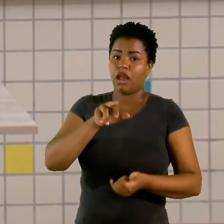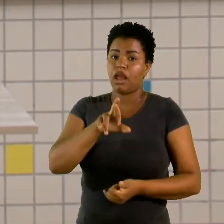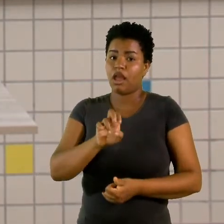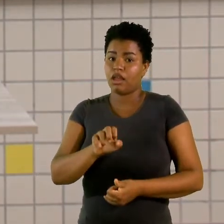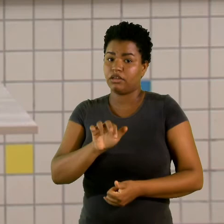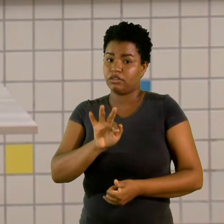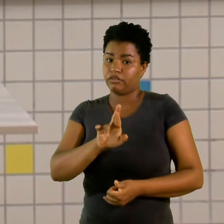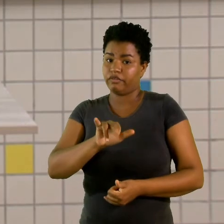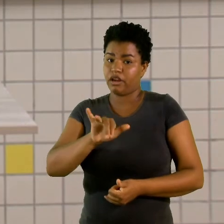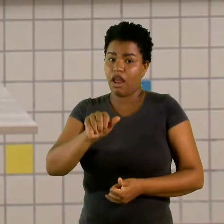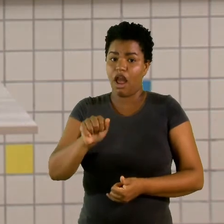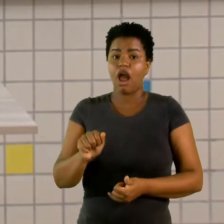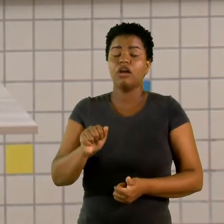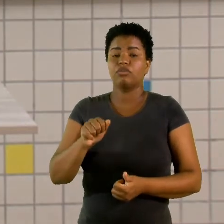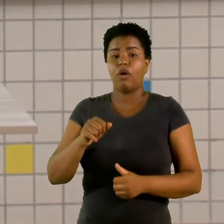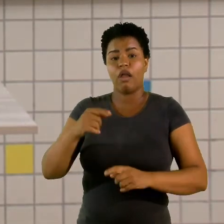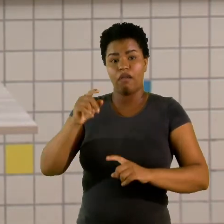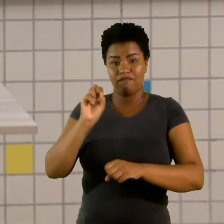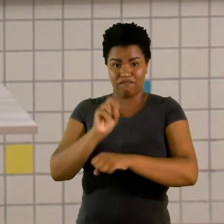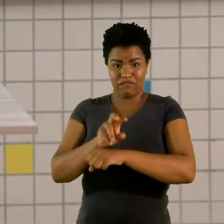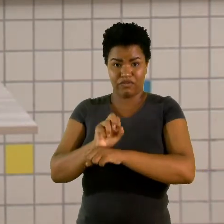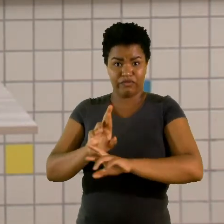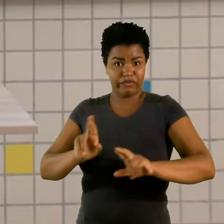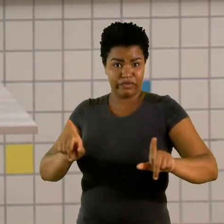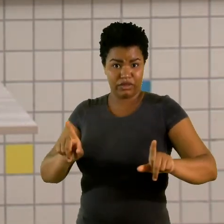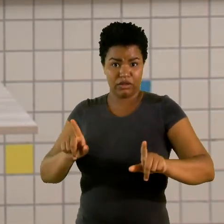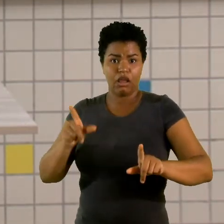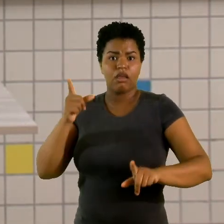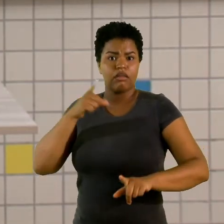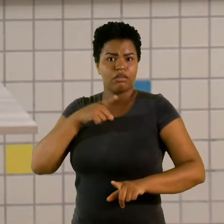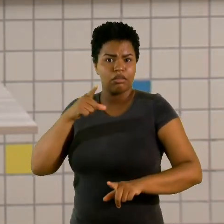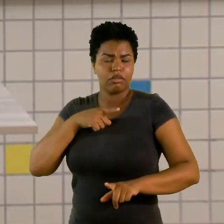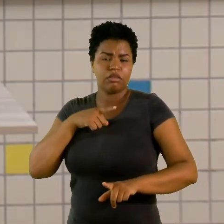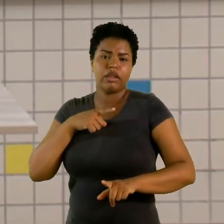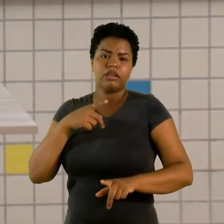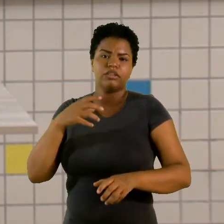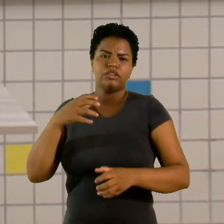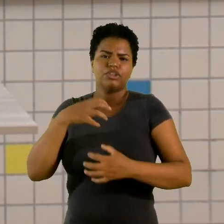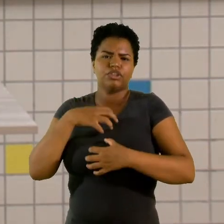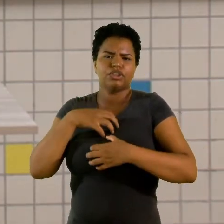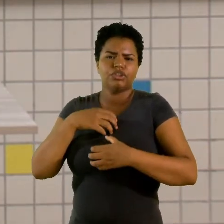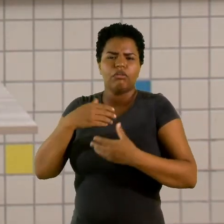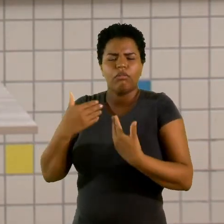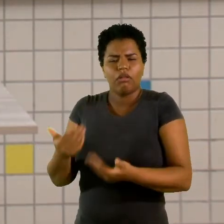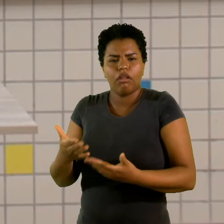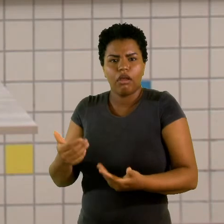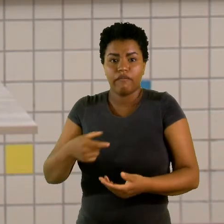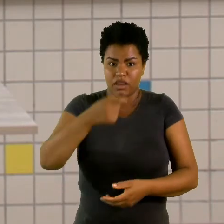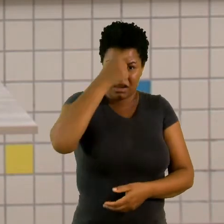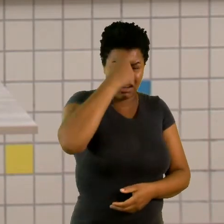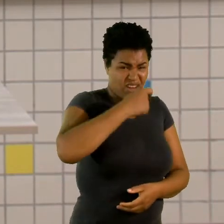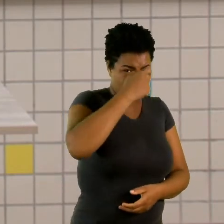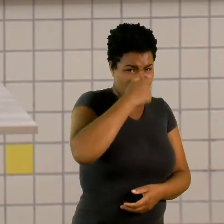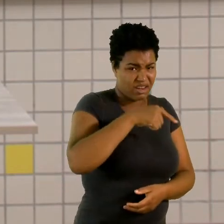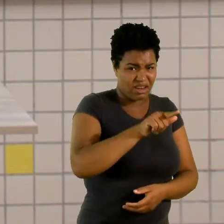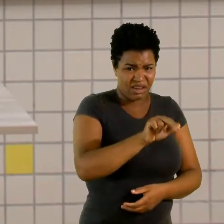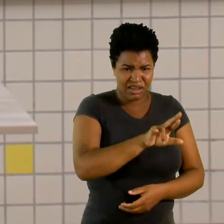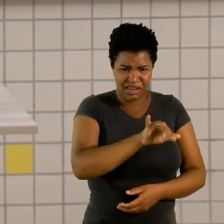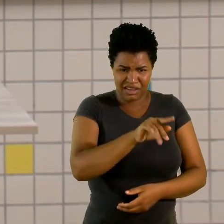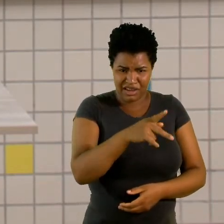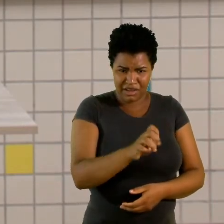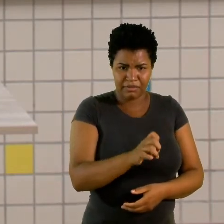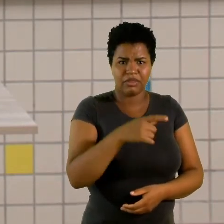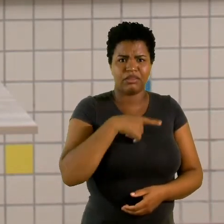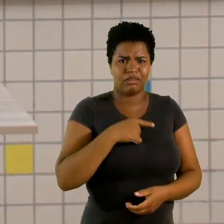diferente que tende a ter sintomas mais leves, o resfriado. Já a gripe não. A gripe ela pode trazer